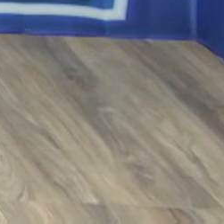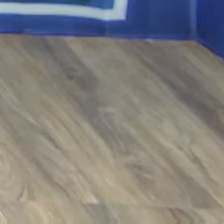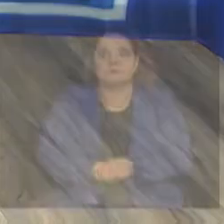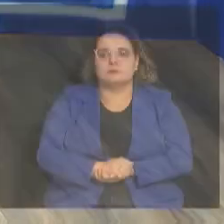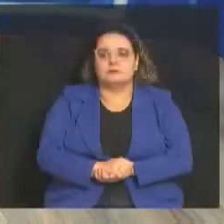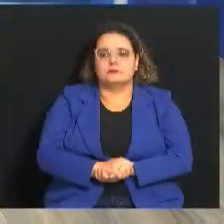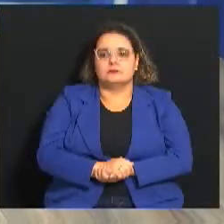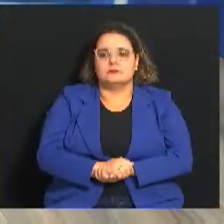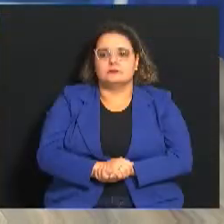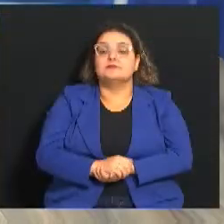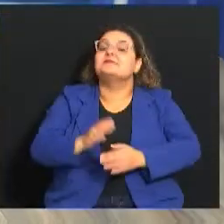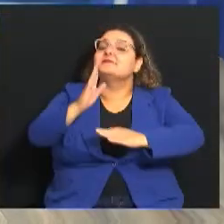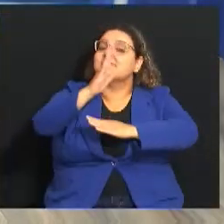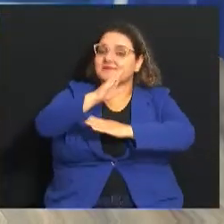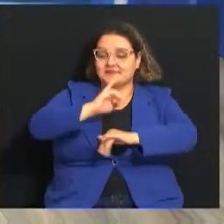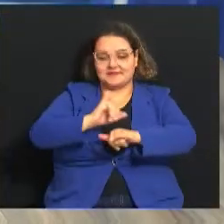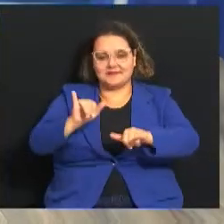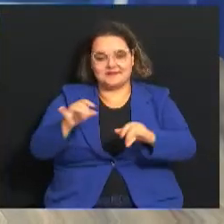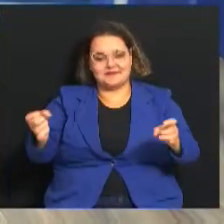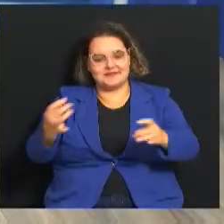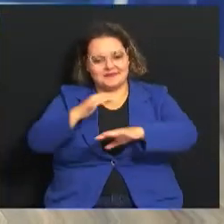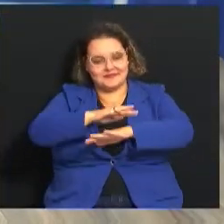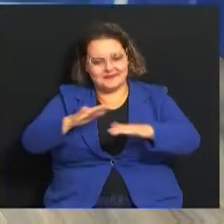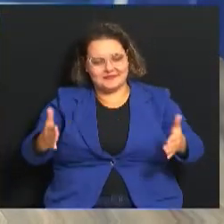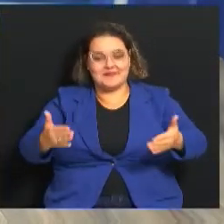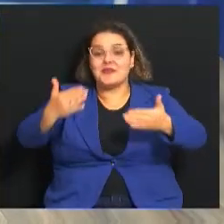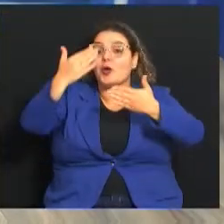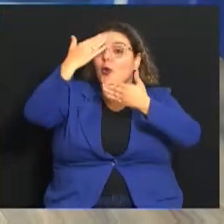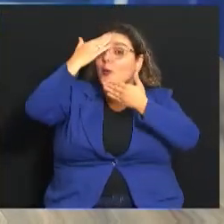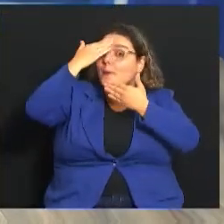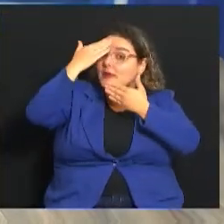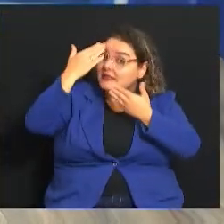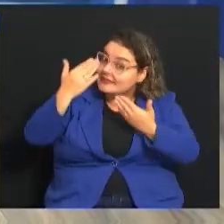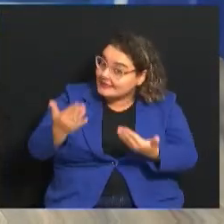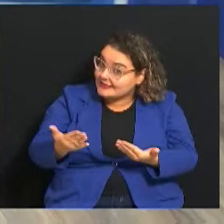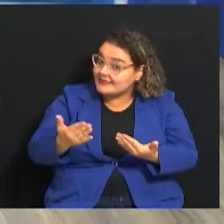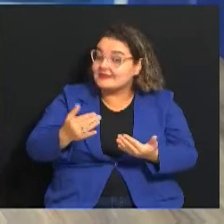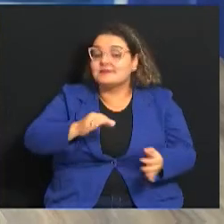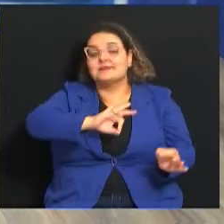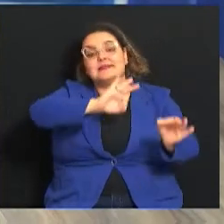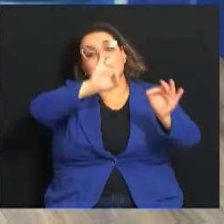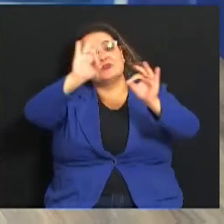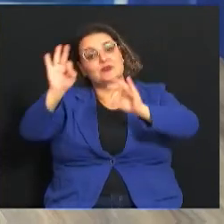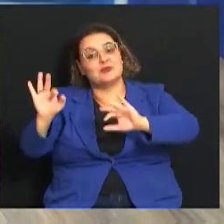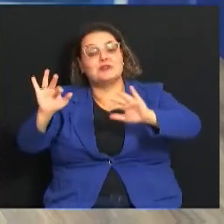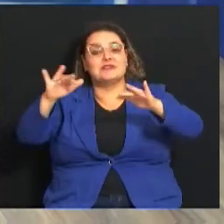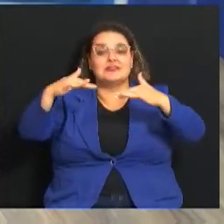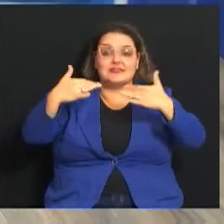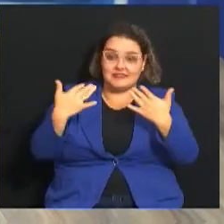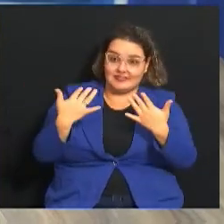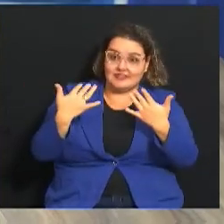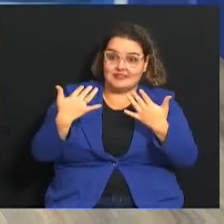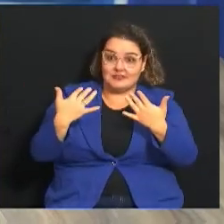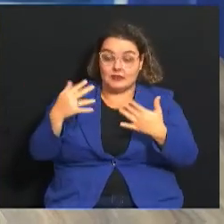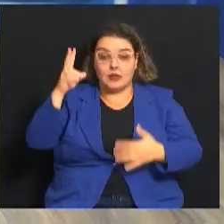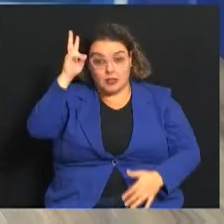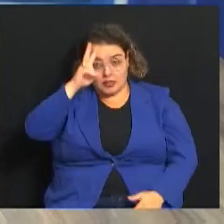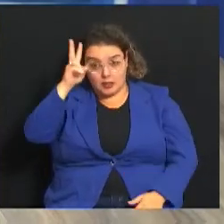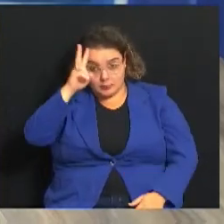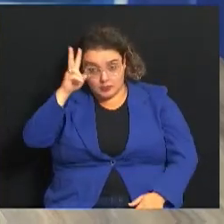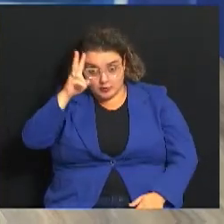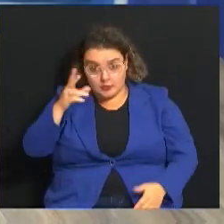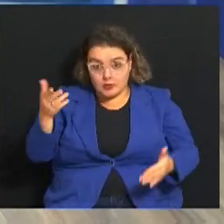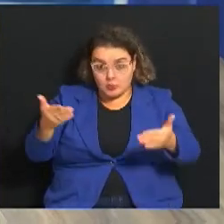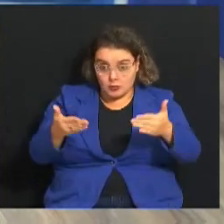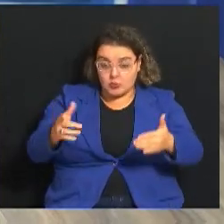E o Câmara Notícia fica por aqui. Muito obrigado pela sua companhia, pela sua audiência. Lembrando que hoje